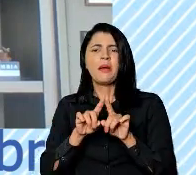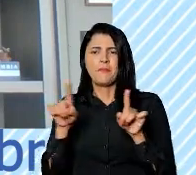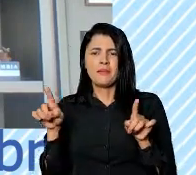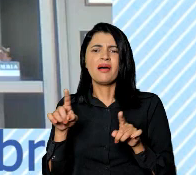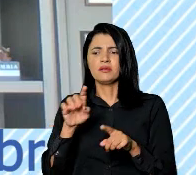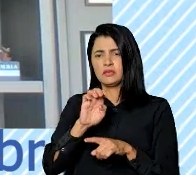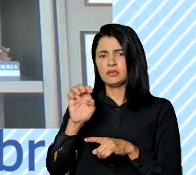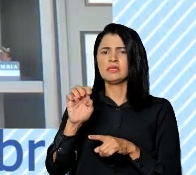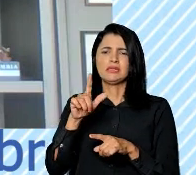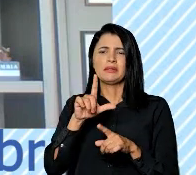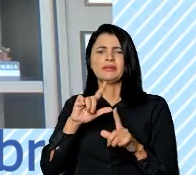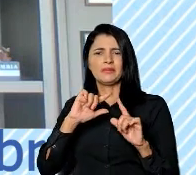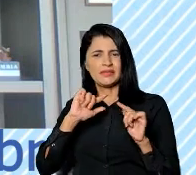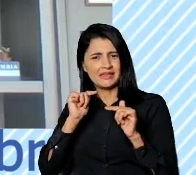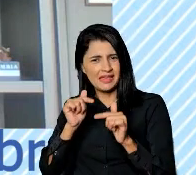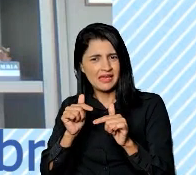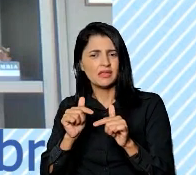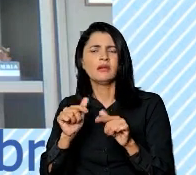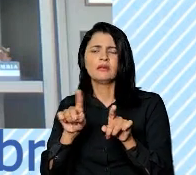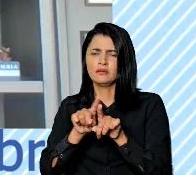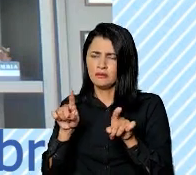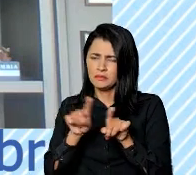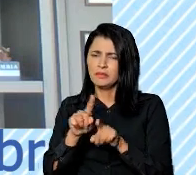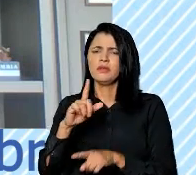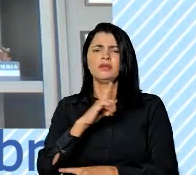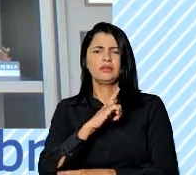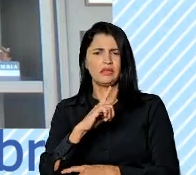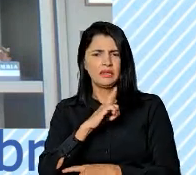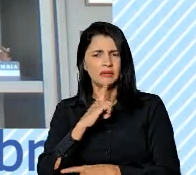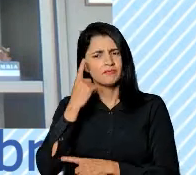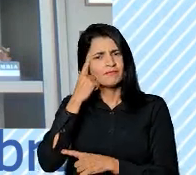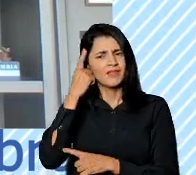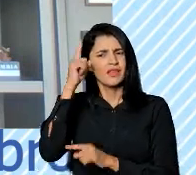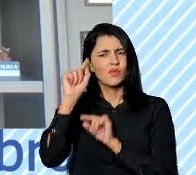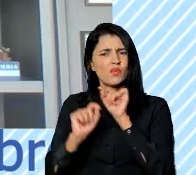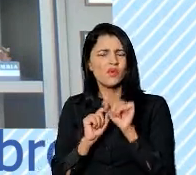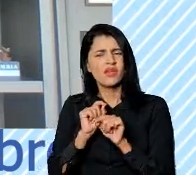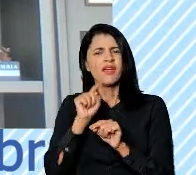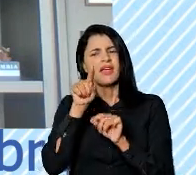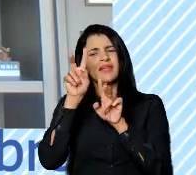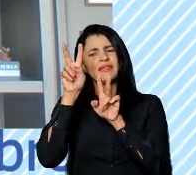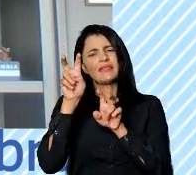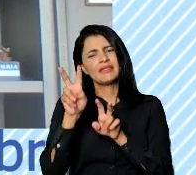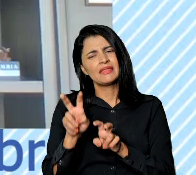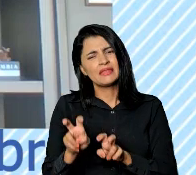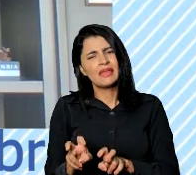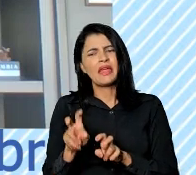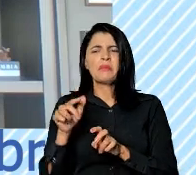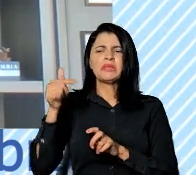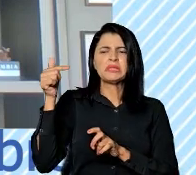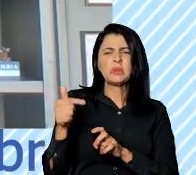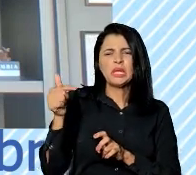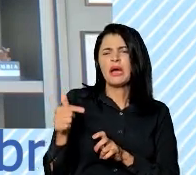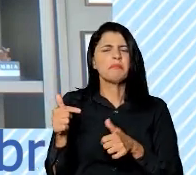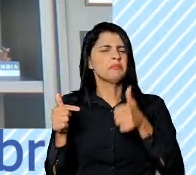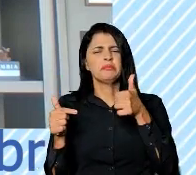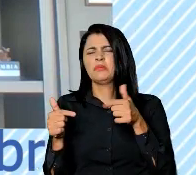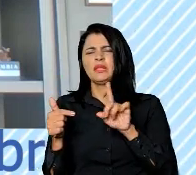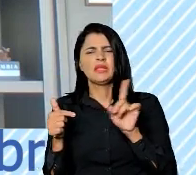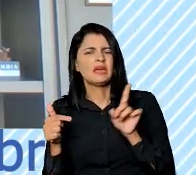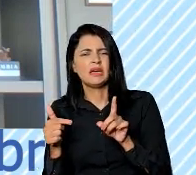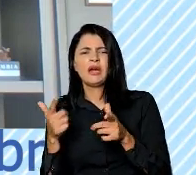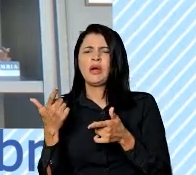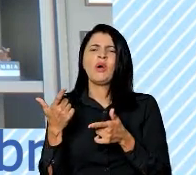mais conservadora, nós também temos uma ideia de que essas são pautas talvez secundárias, que a destruição